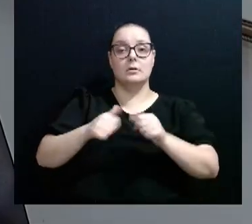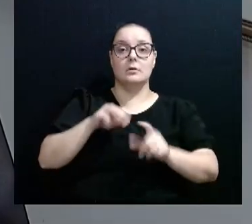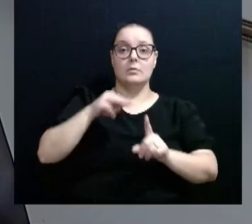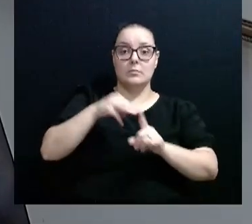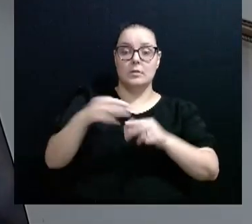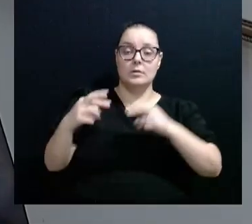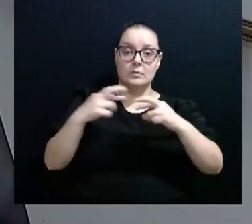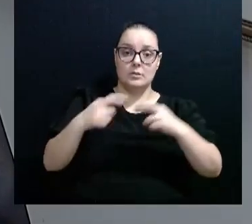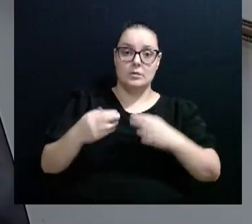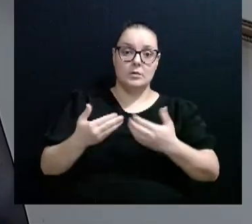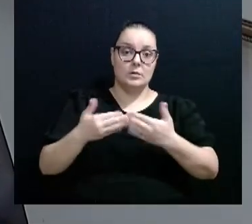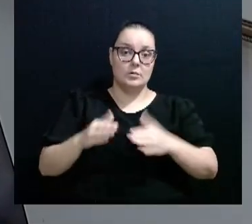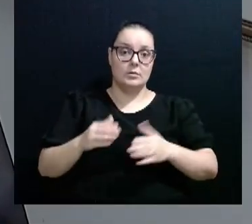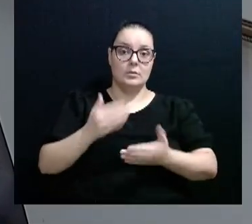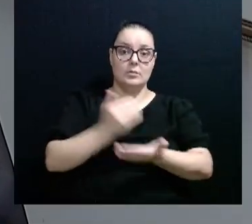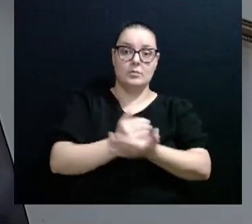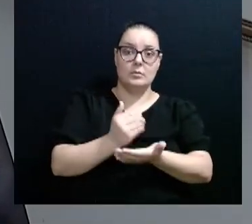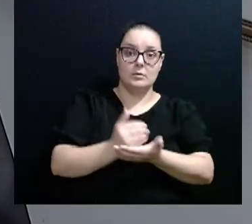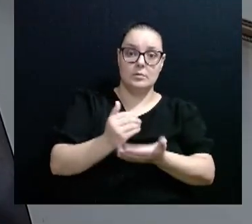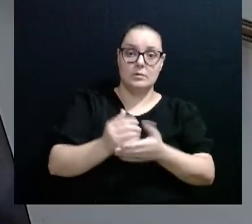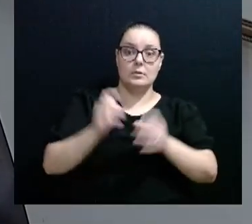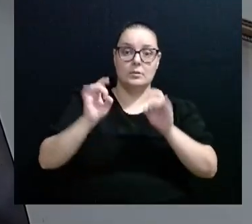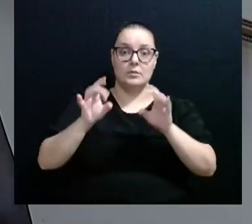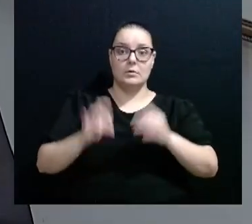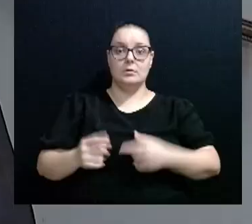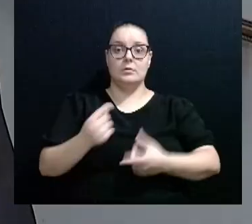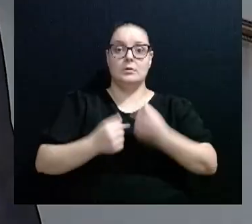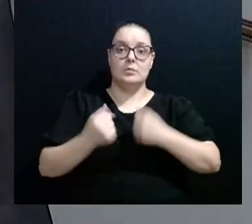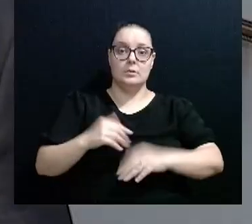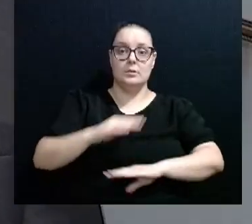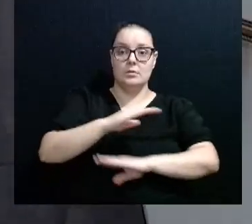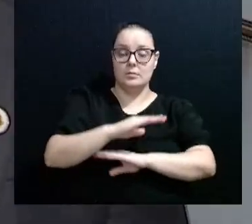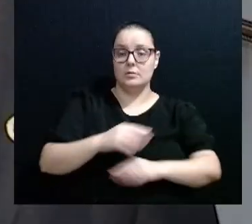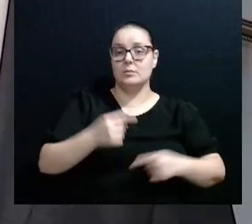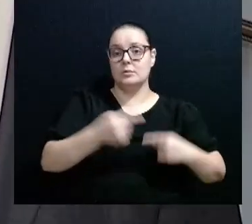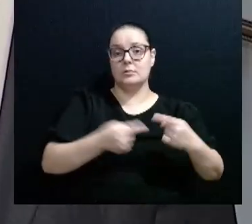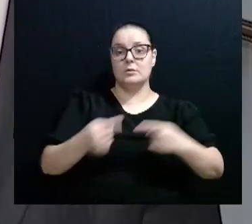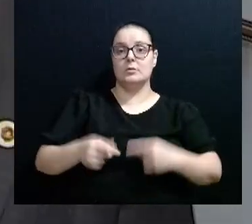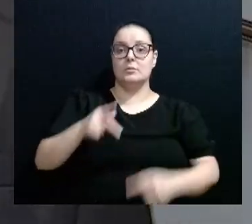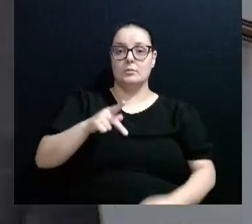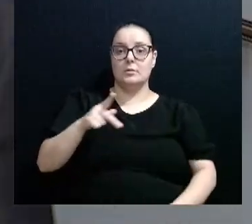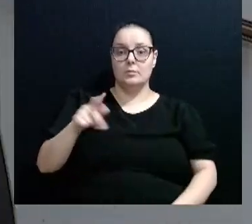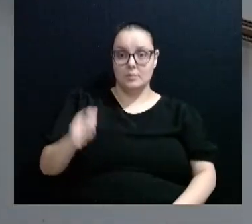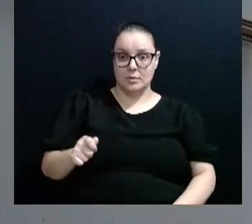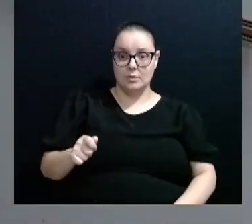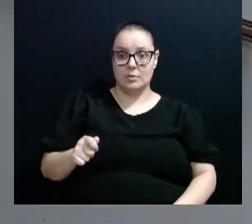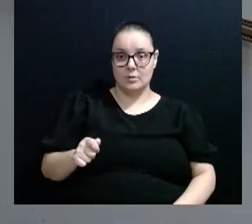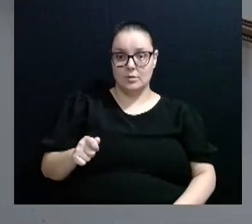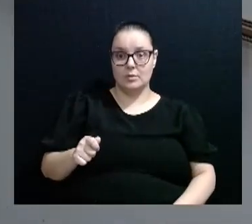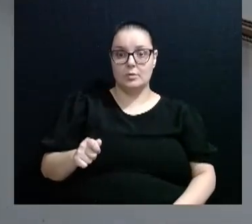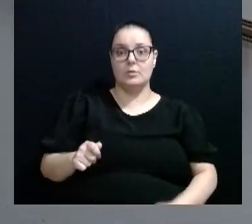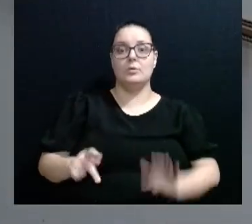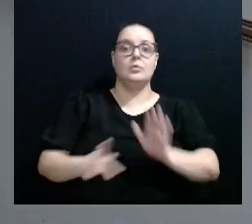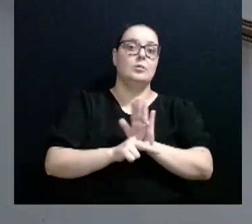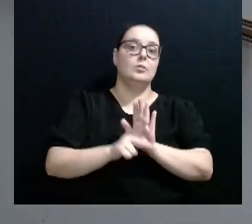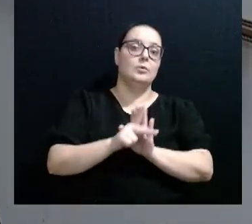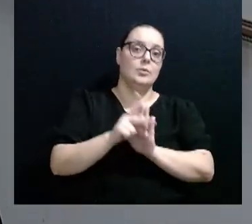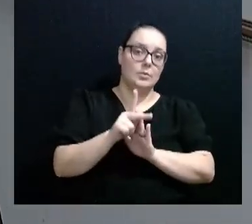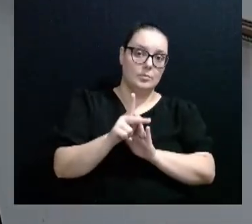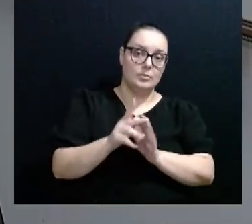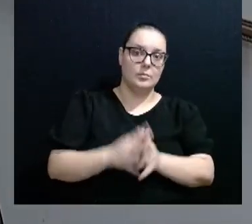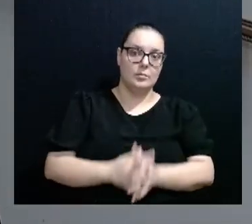de crédito especial de orçamento da Câmara, discussão do PPA, que é o projeto de